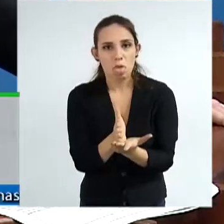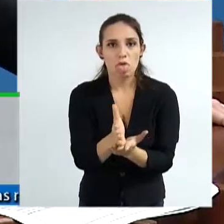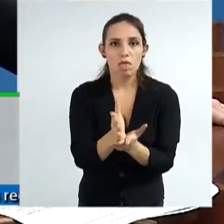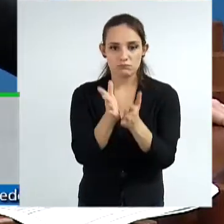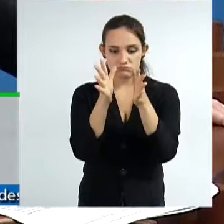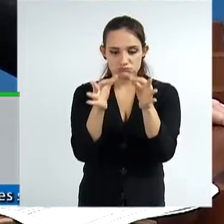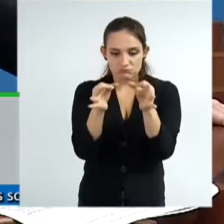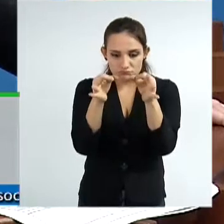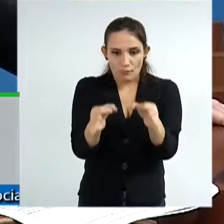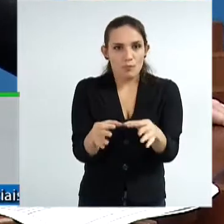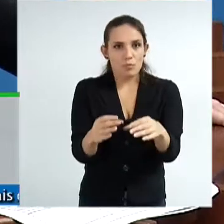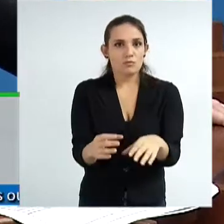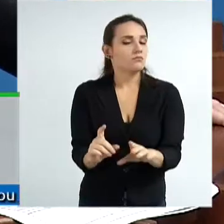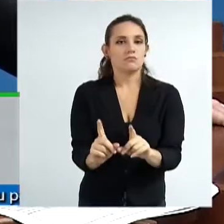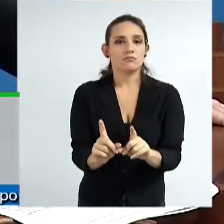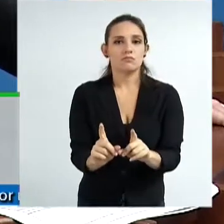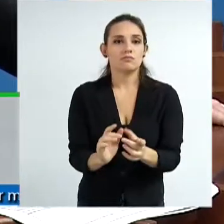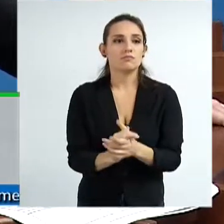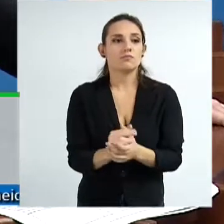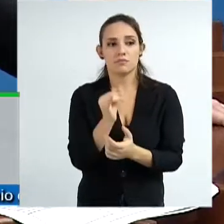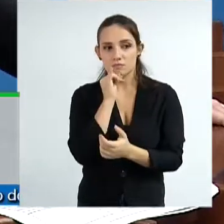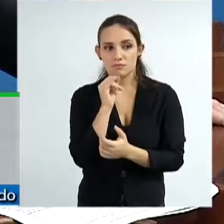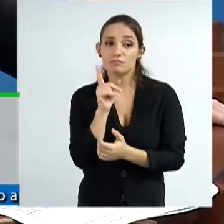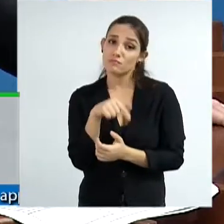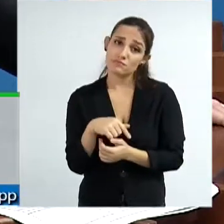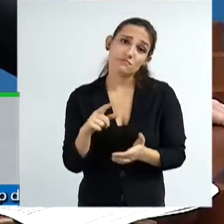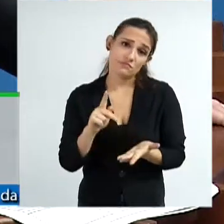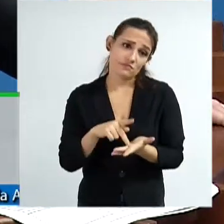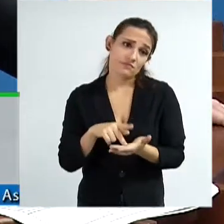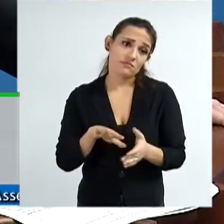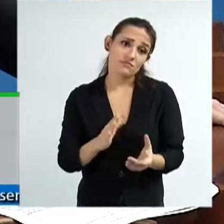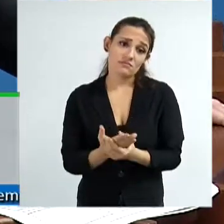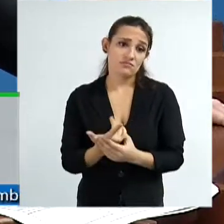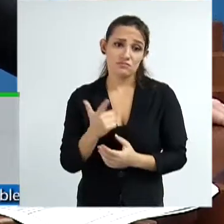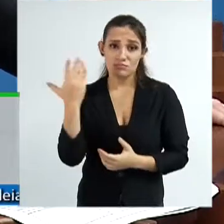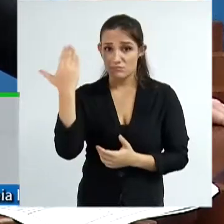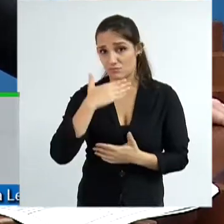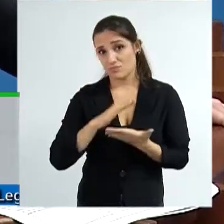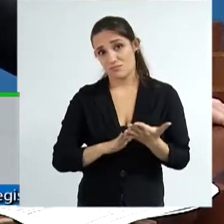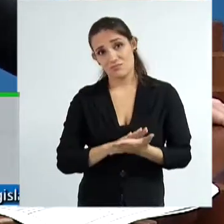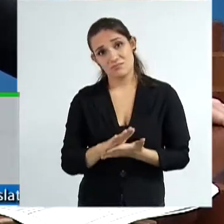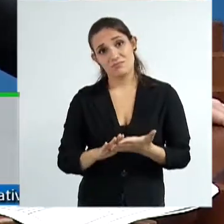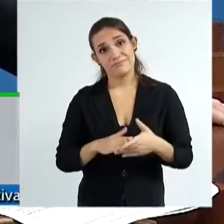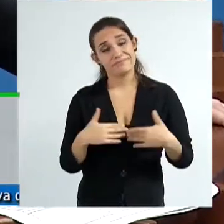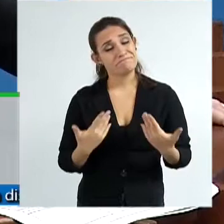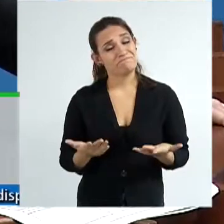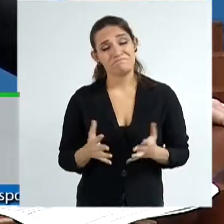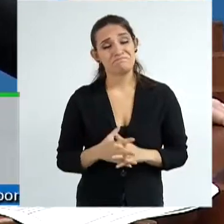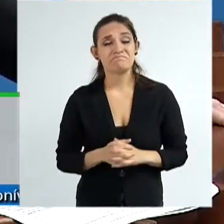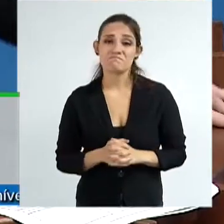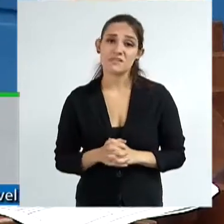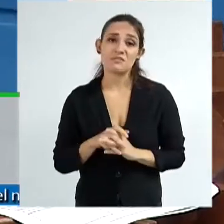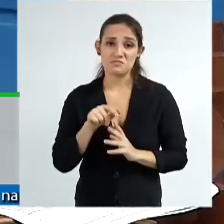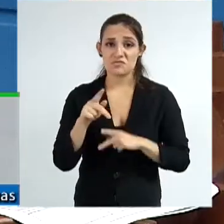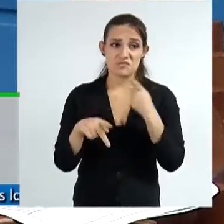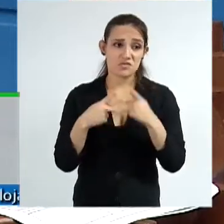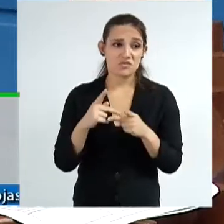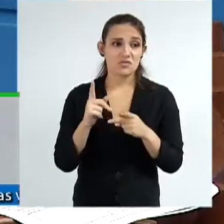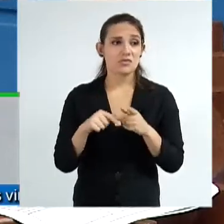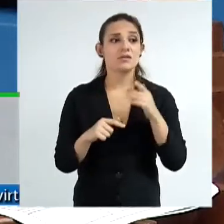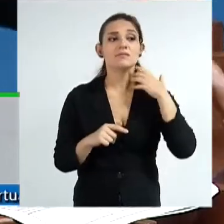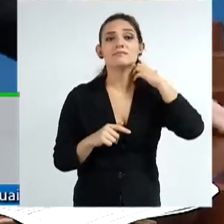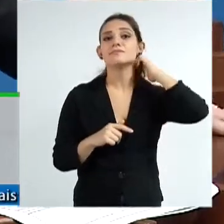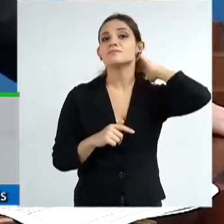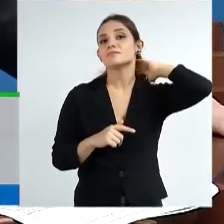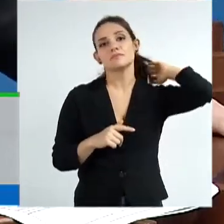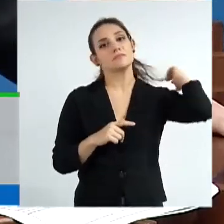que condenou o ex-presidente Lula sem provas, e Vossa Excelência diz, é uma